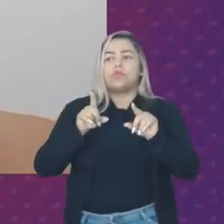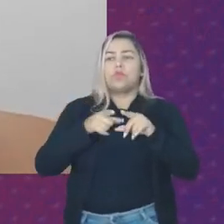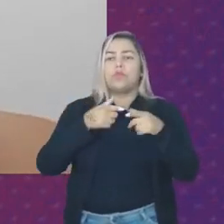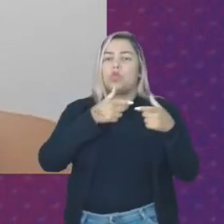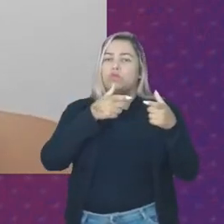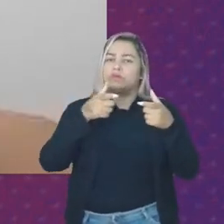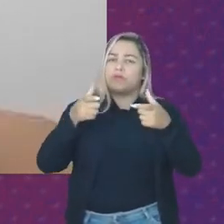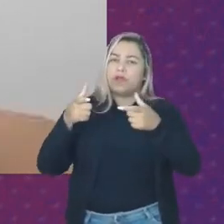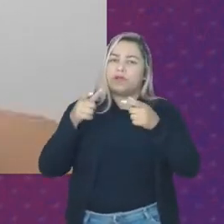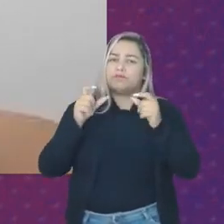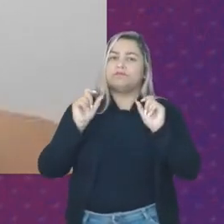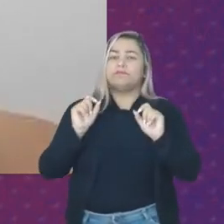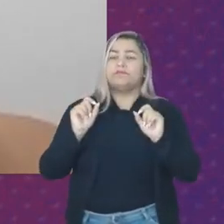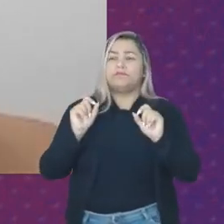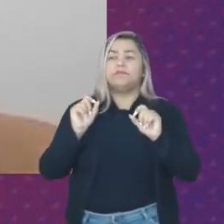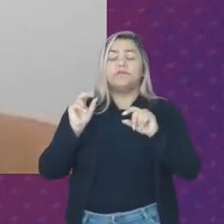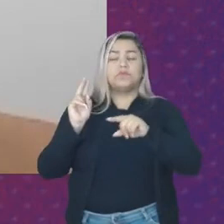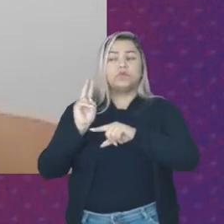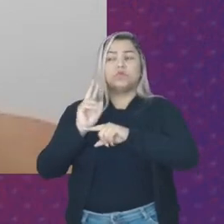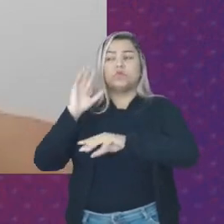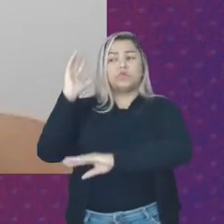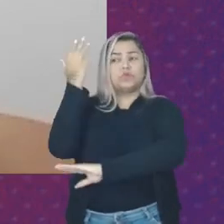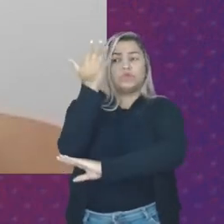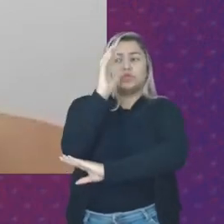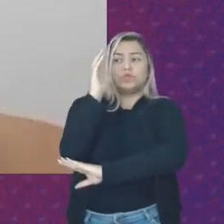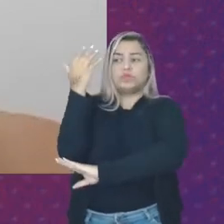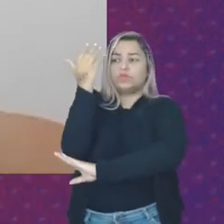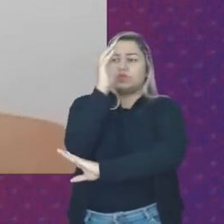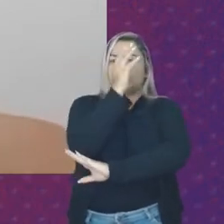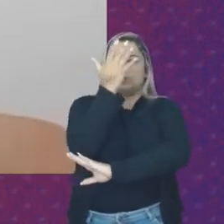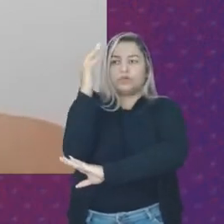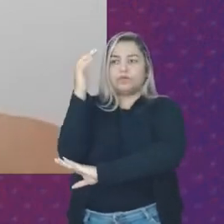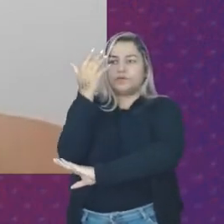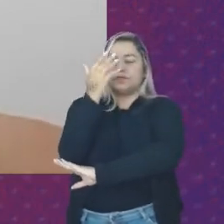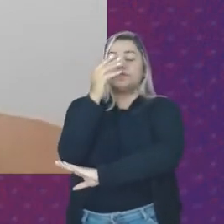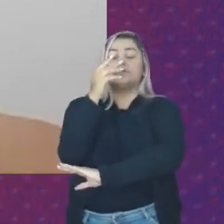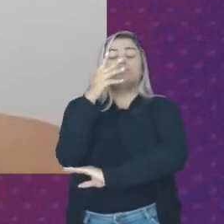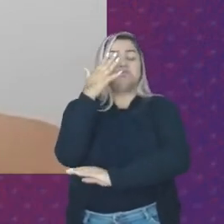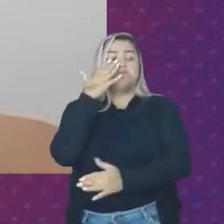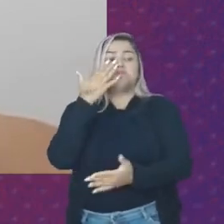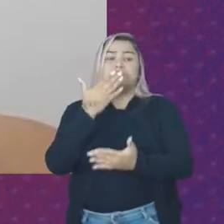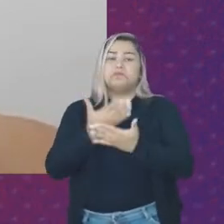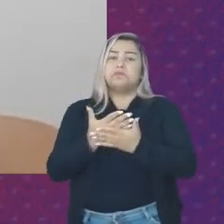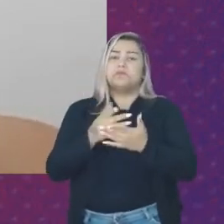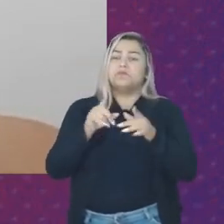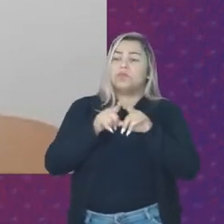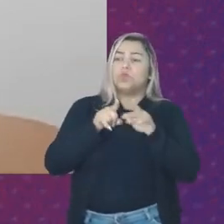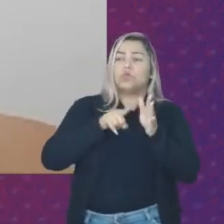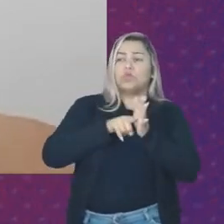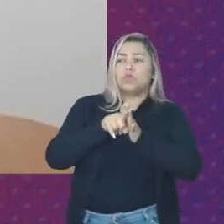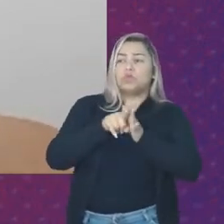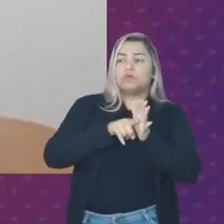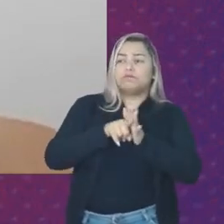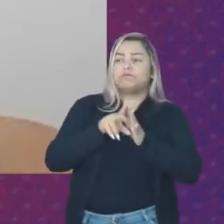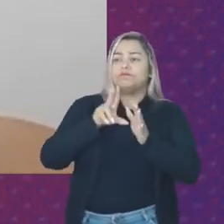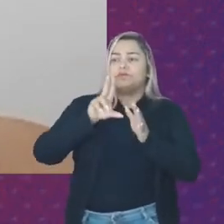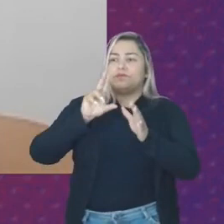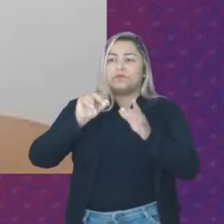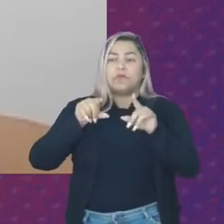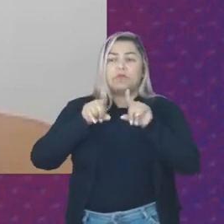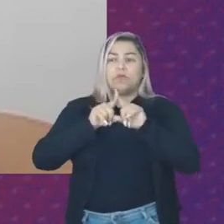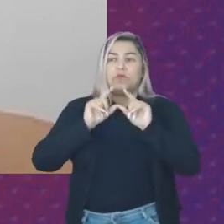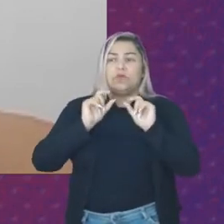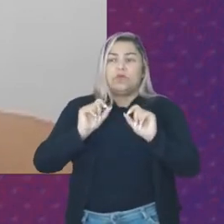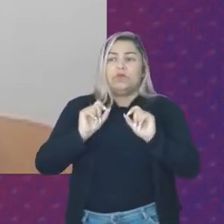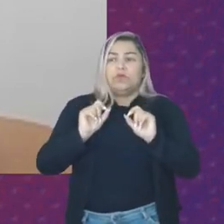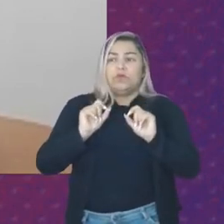locais que preservam o meio ambiente, enfim. Então, acredito que o explorador, a exploradora, não seja um arquétipo que